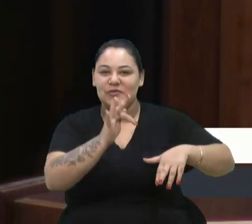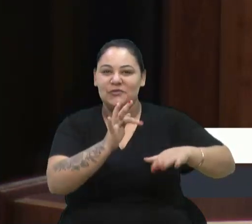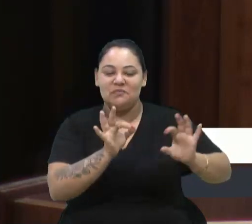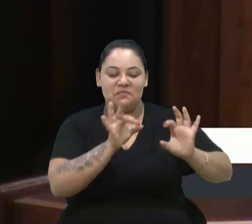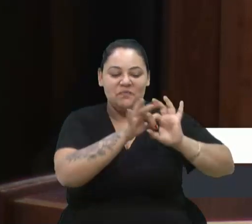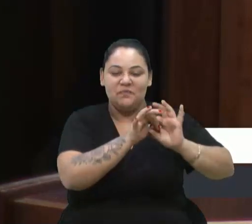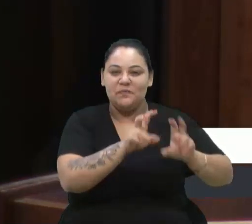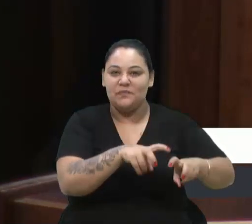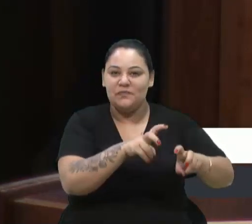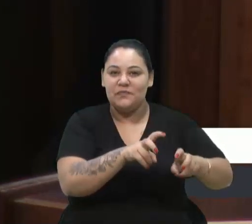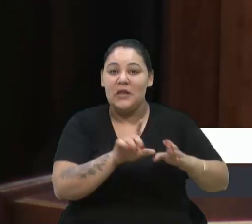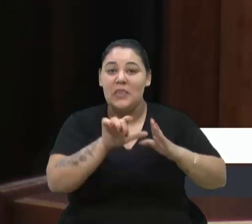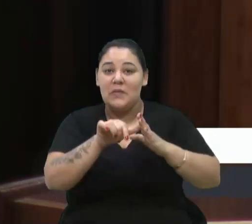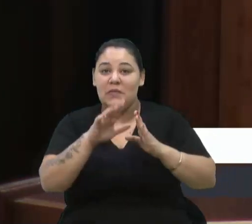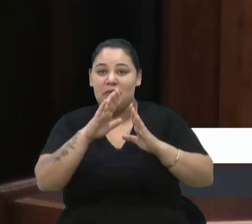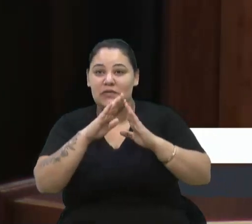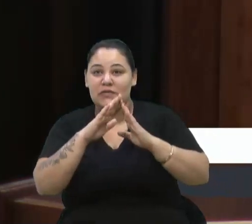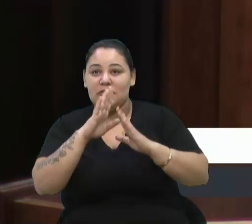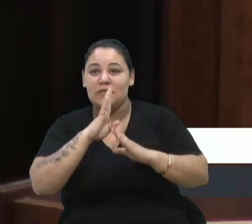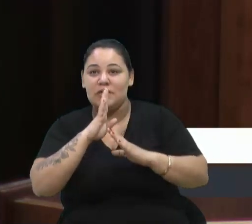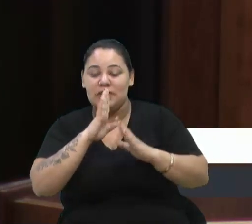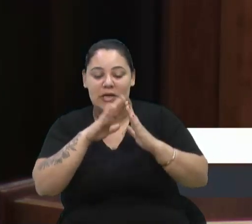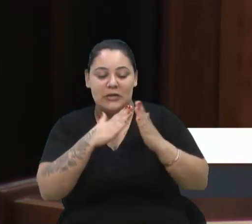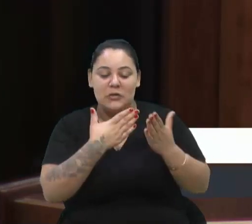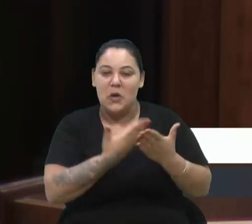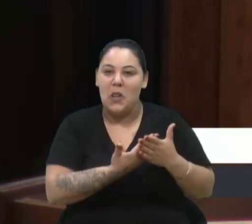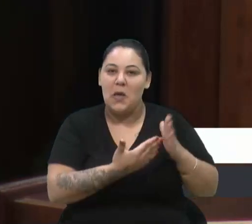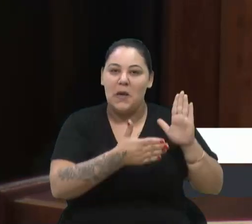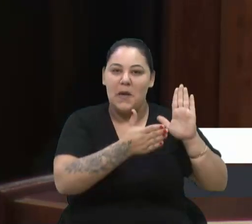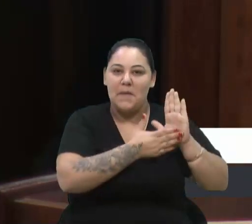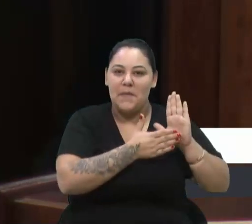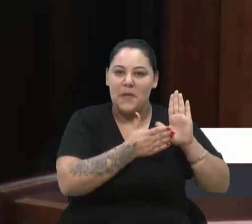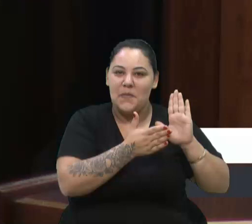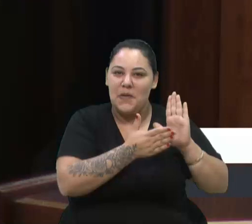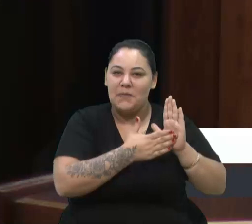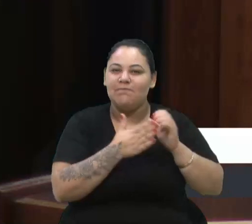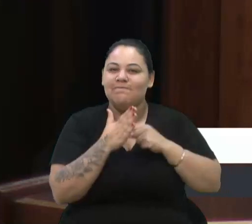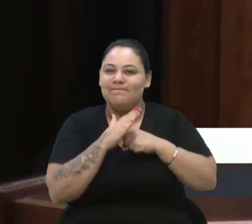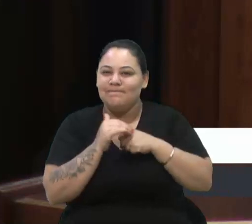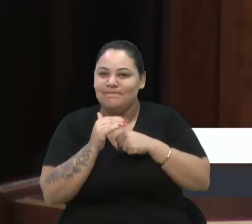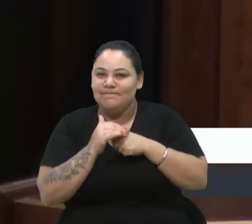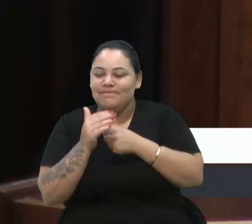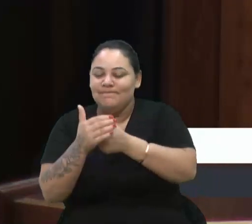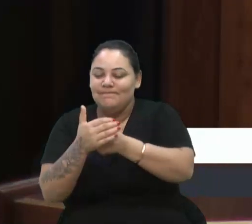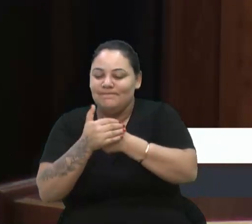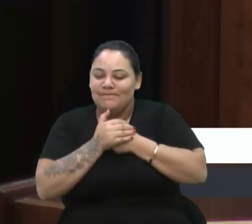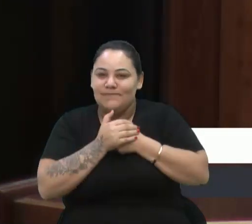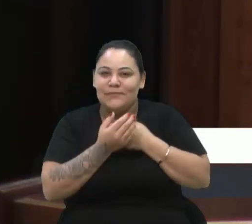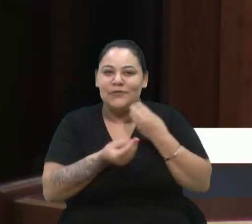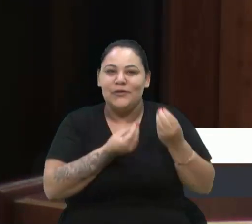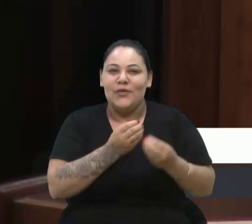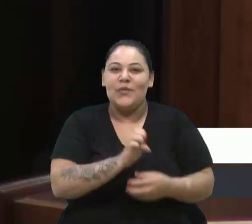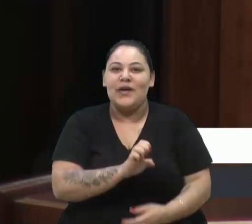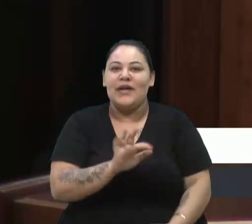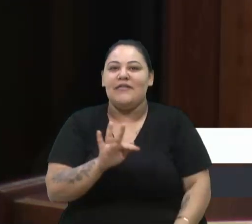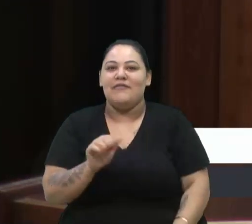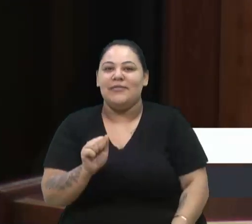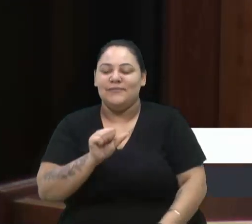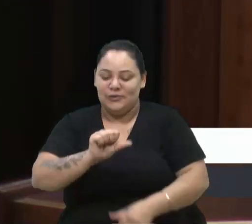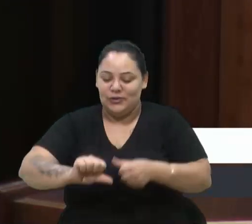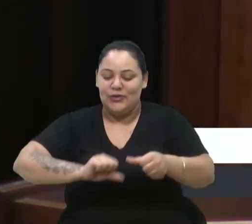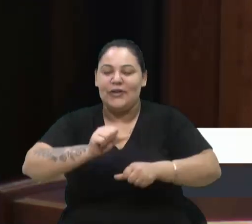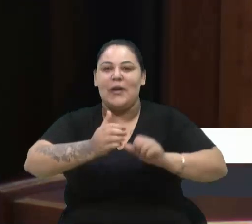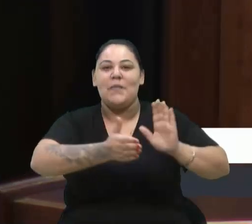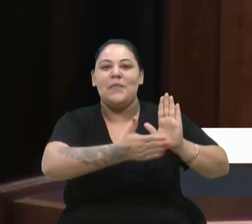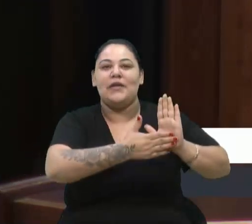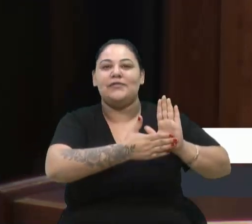conhecer a escola e a proposta de tão diferente e acolhedora como a Eva mudei de planos me